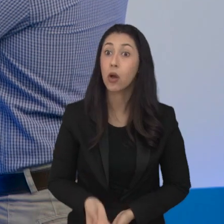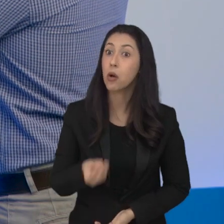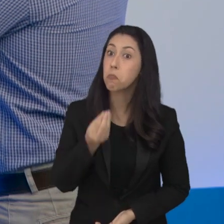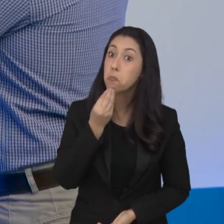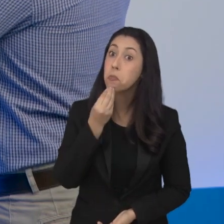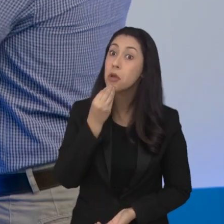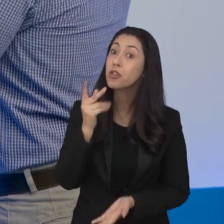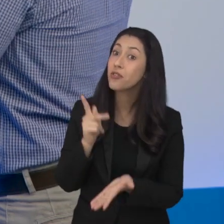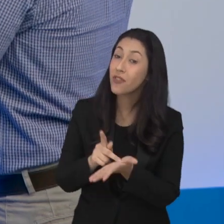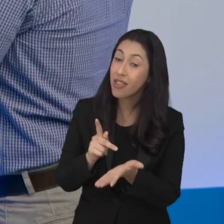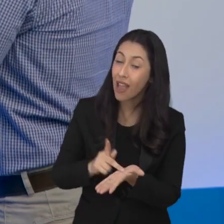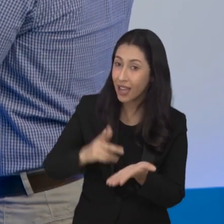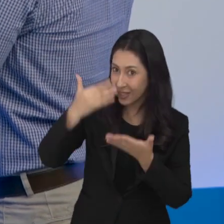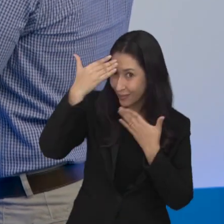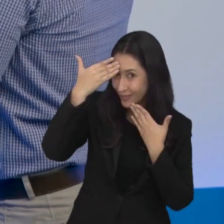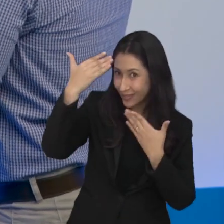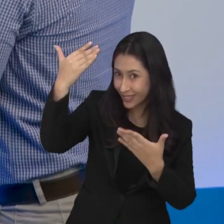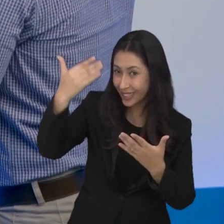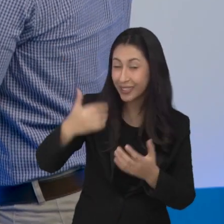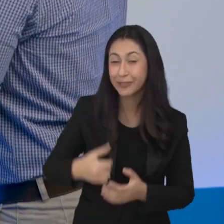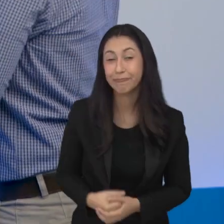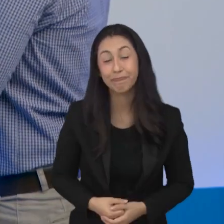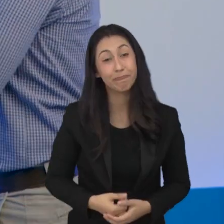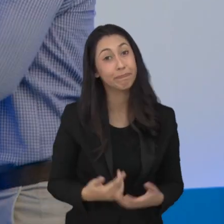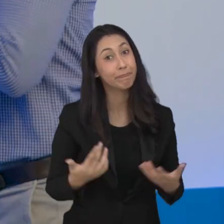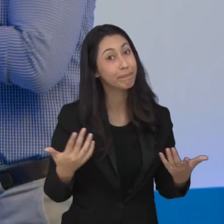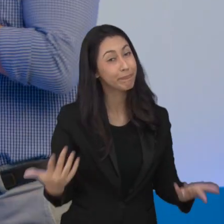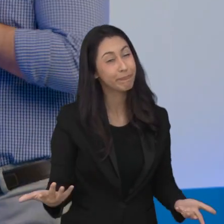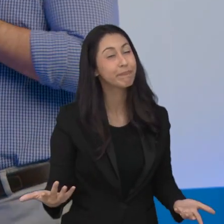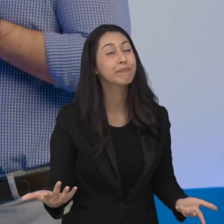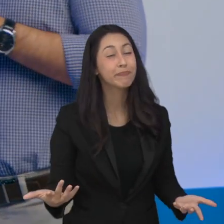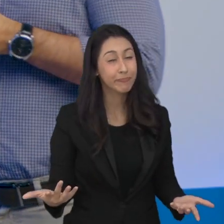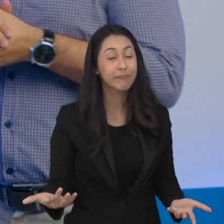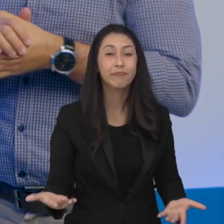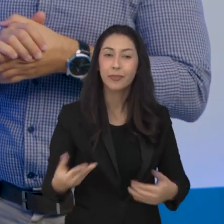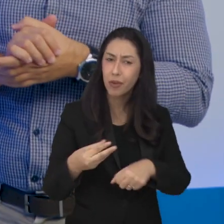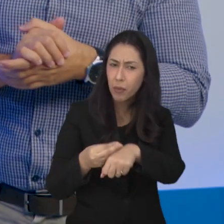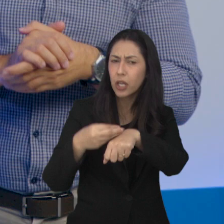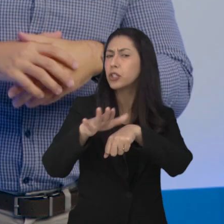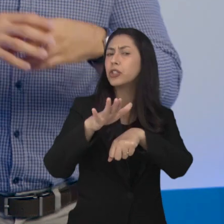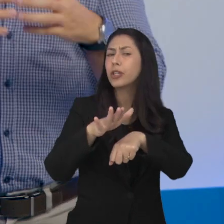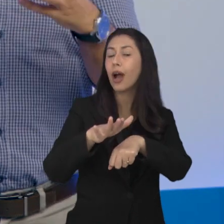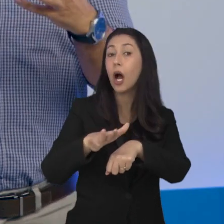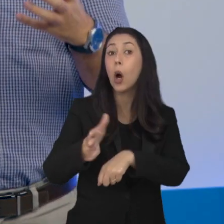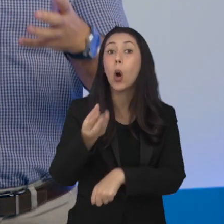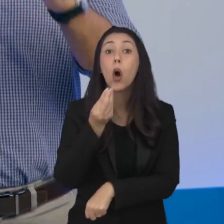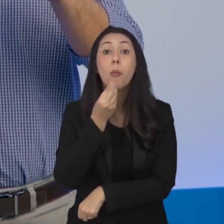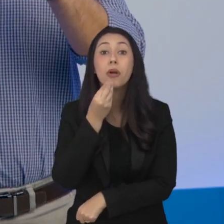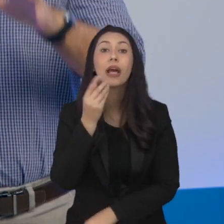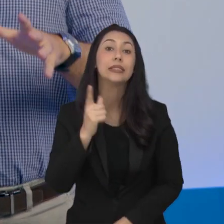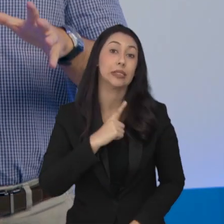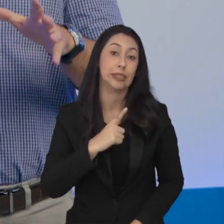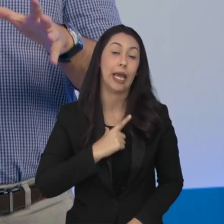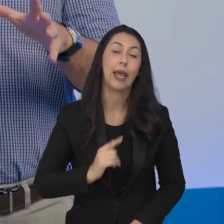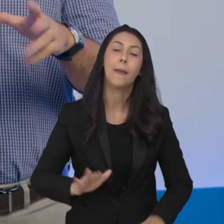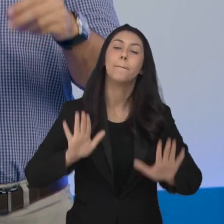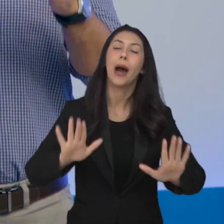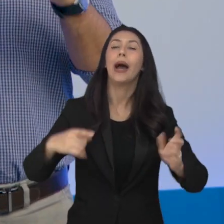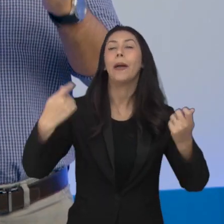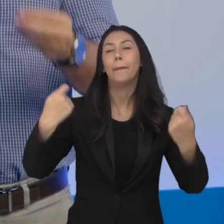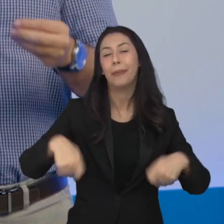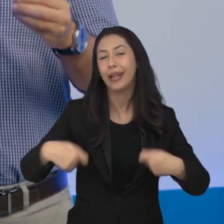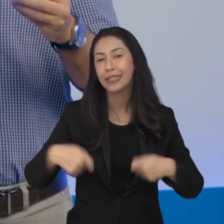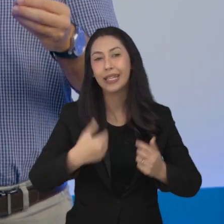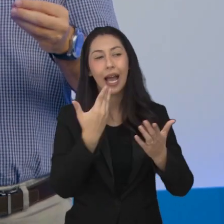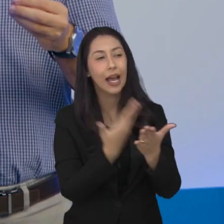ao estúdio. Muitas oportunidades mesmo. Muito obrigado, viu, Luísa? Então é isso, pessoal. Fica o recado. Tem vaga no mercado,